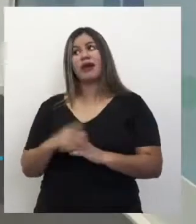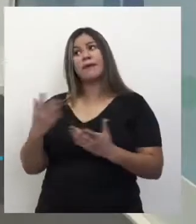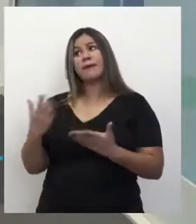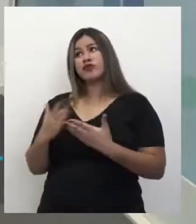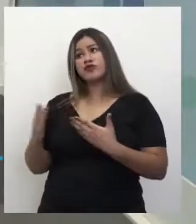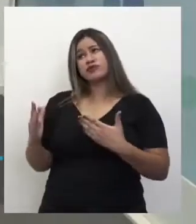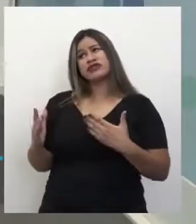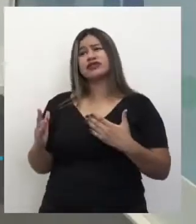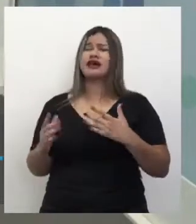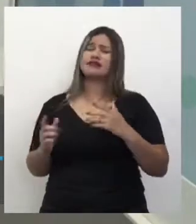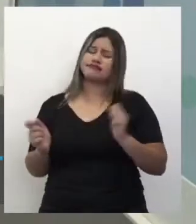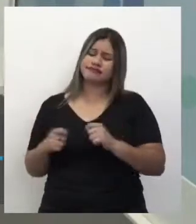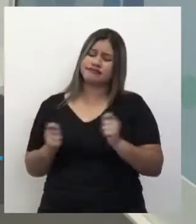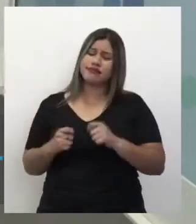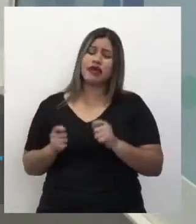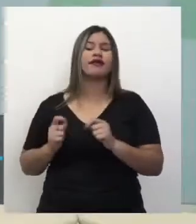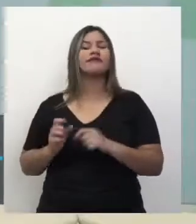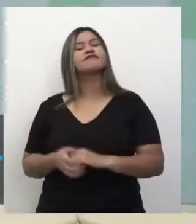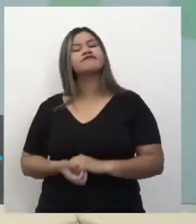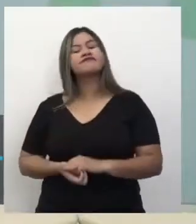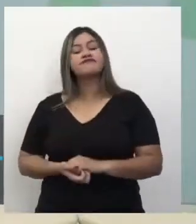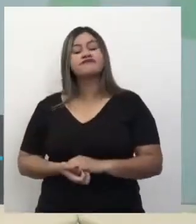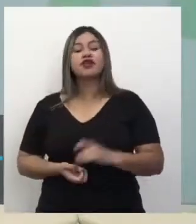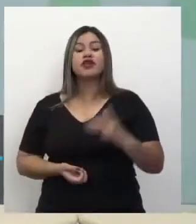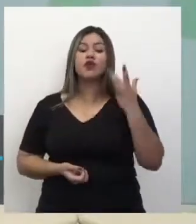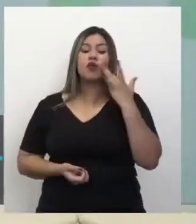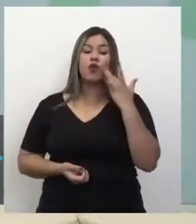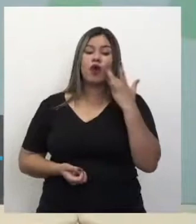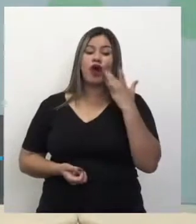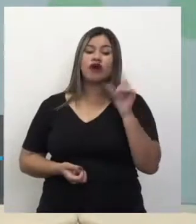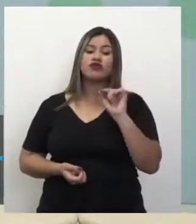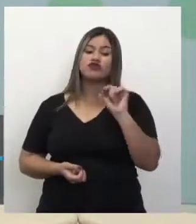Para começar é legal. Eu até acho, viu, Fernanda, que